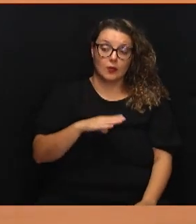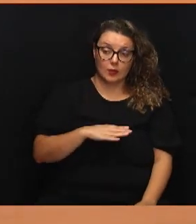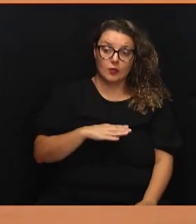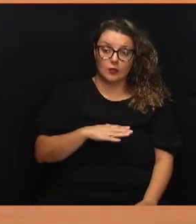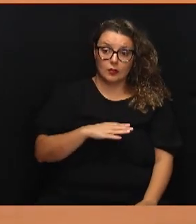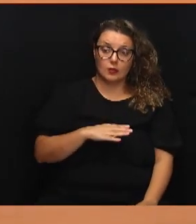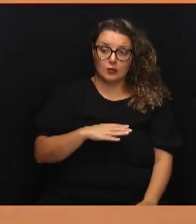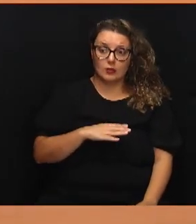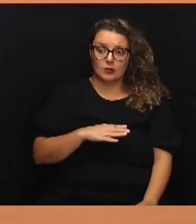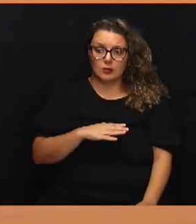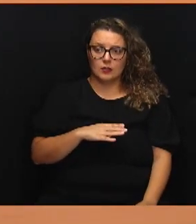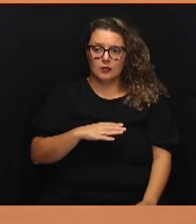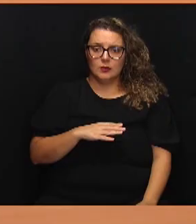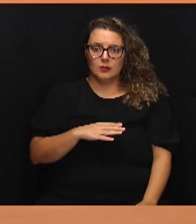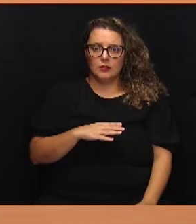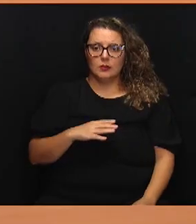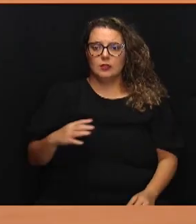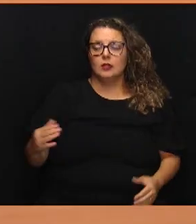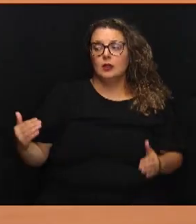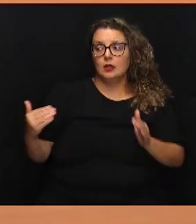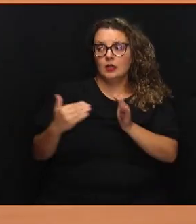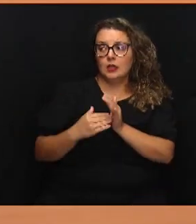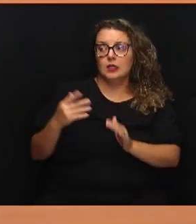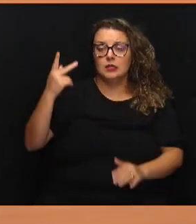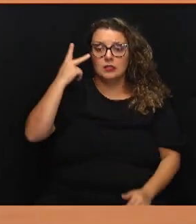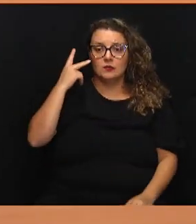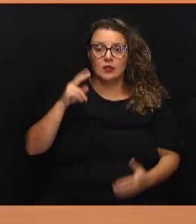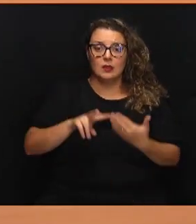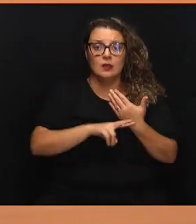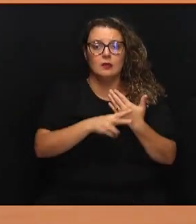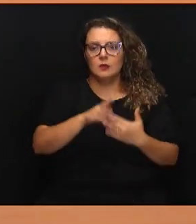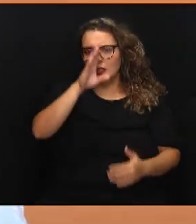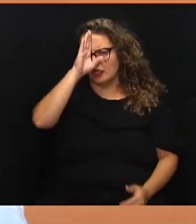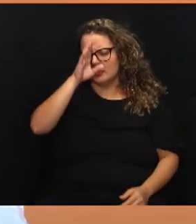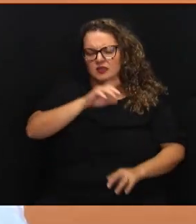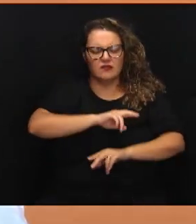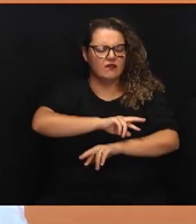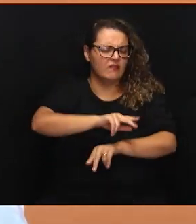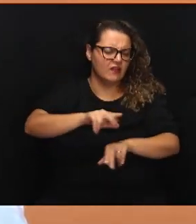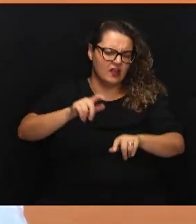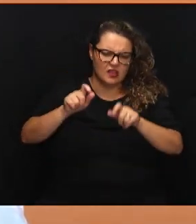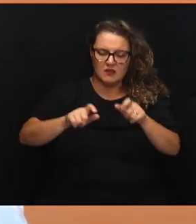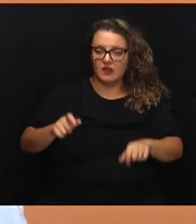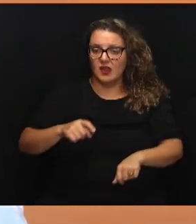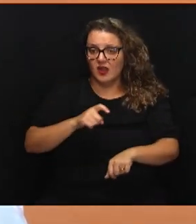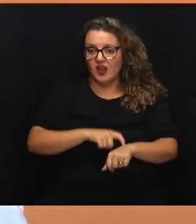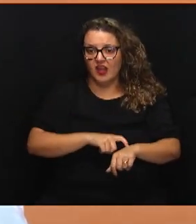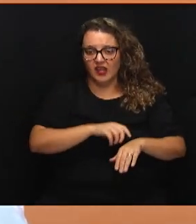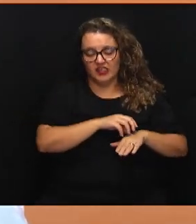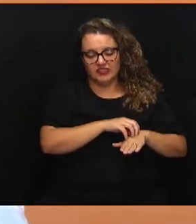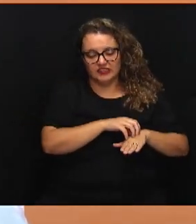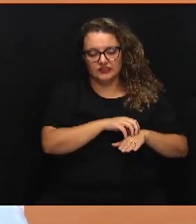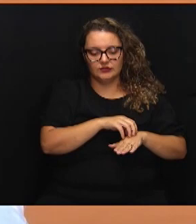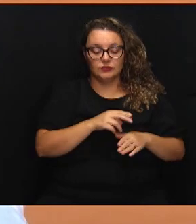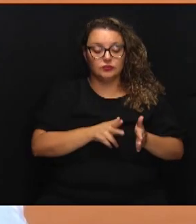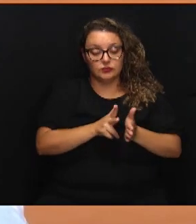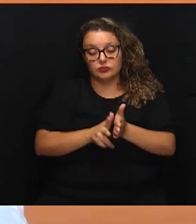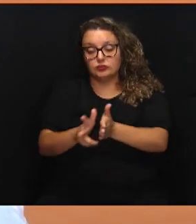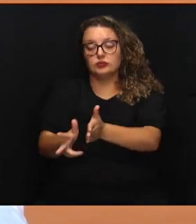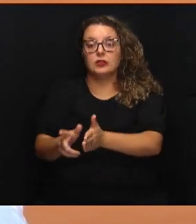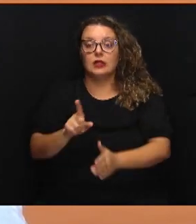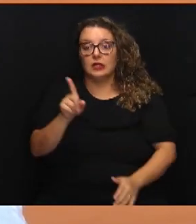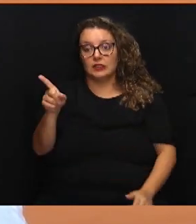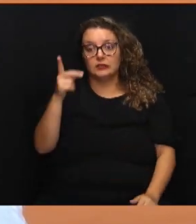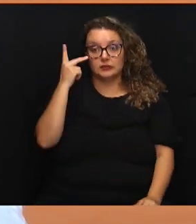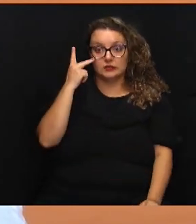e ligando até São Paulo, que vai impactar diretamente na vida de muita gente. O tempo de trajeto do trem Intercidades, aquele que vai direto para